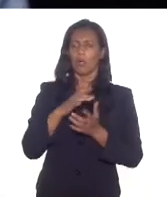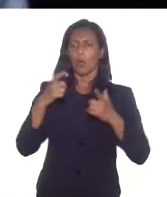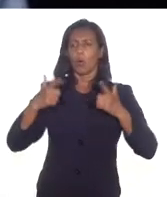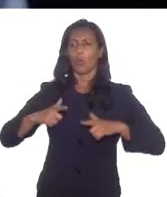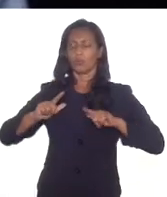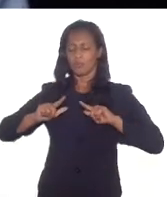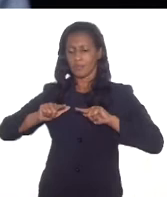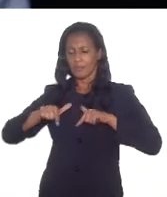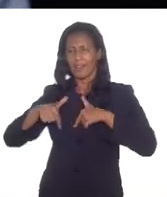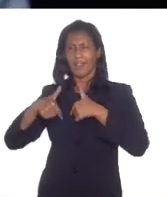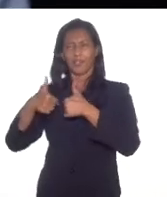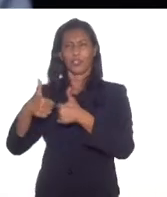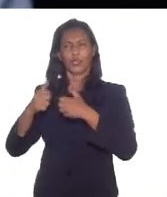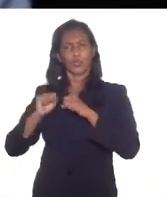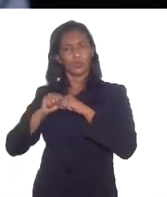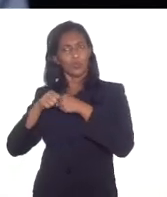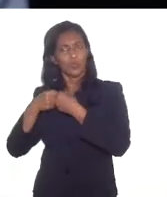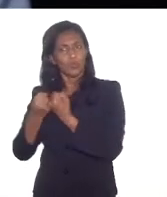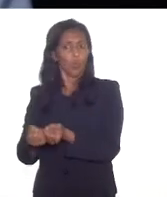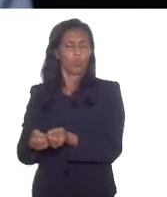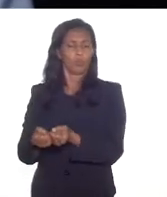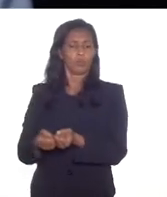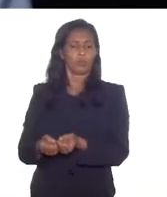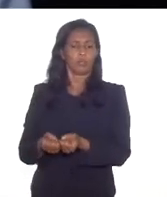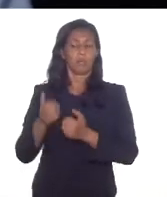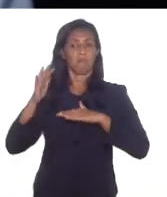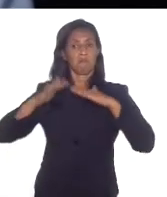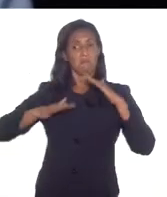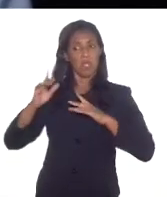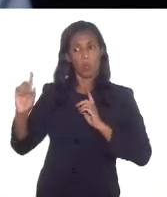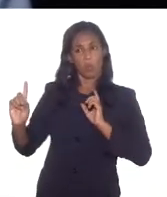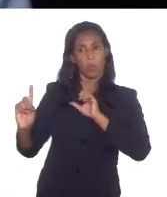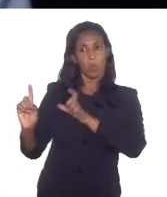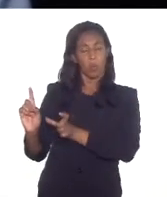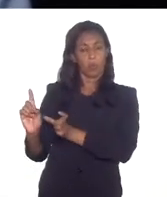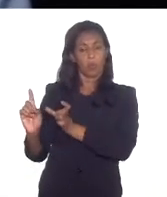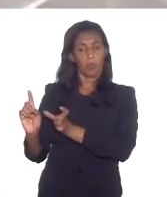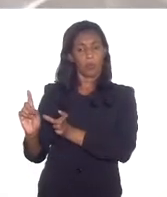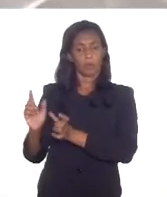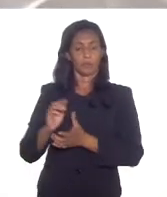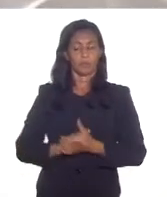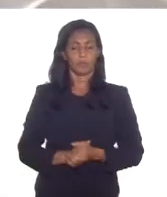com força proporcional, mesmo que o agressor leve